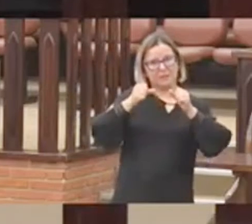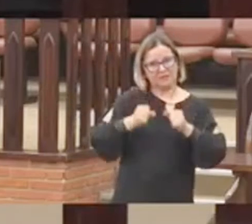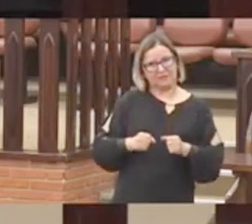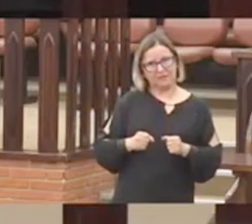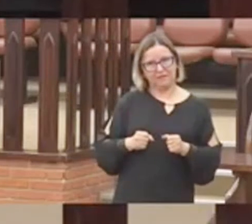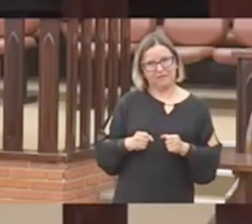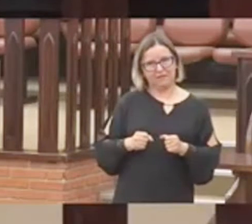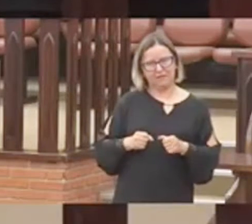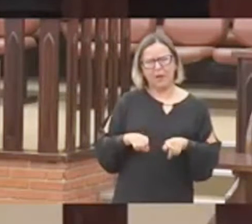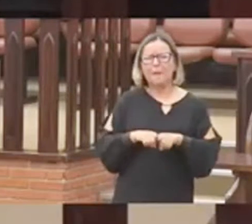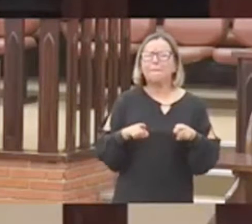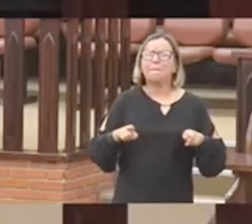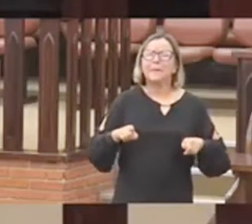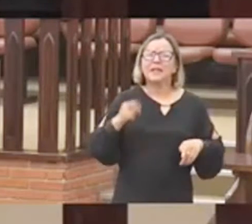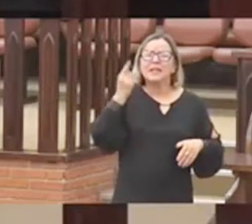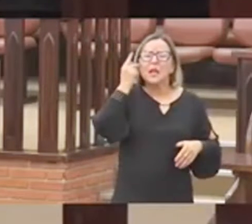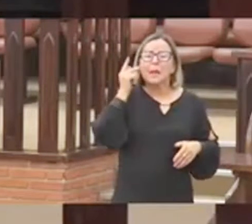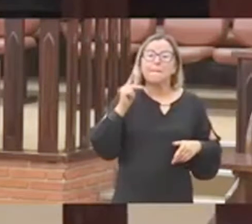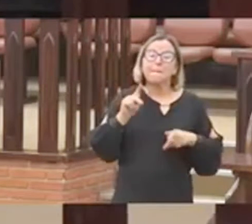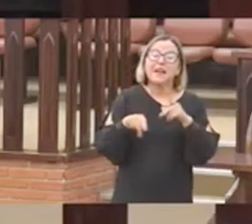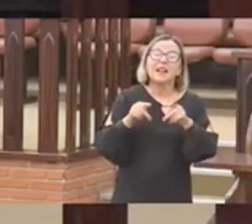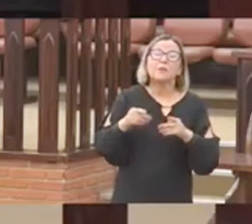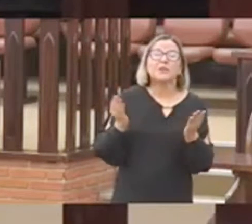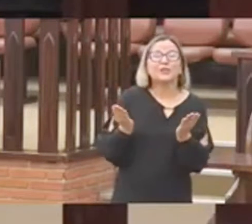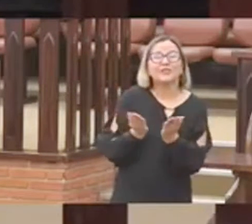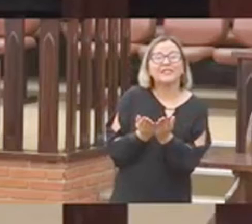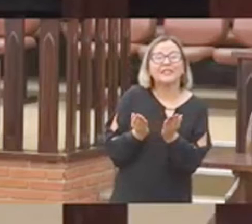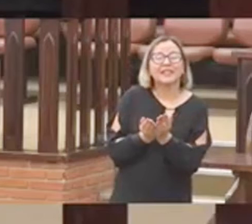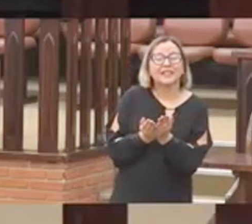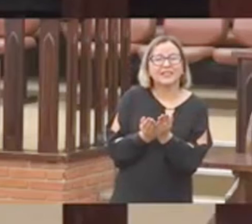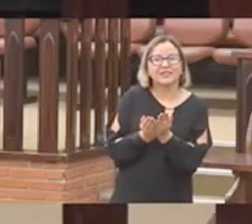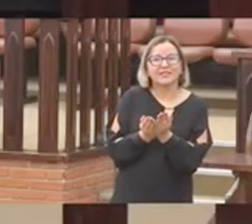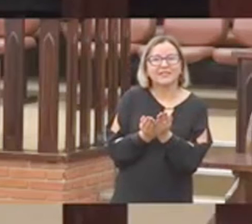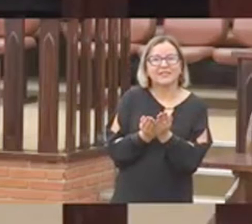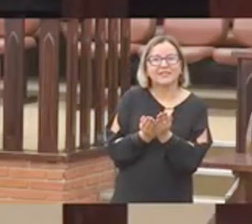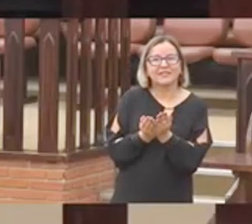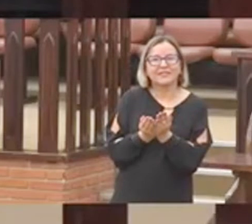para os crentes? Para os cristãos?